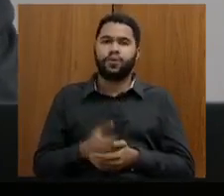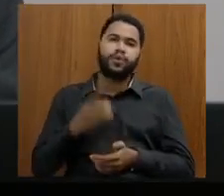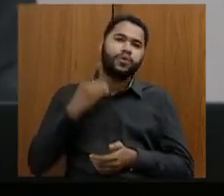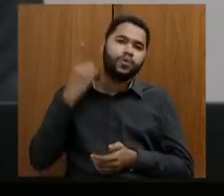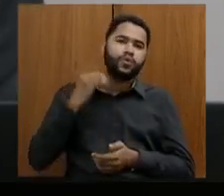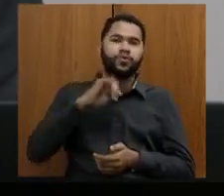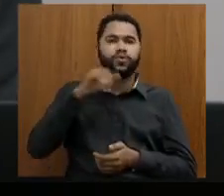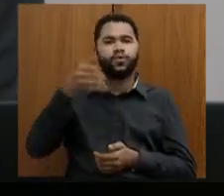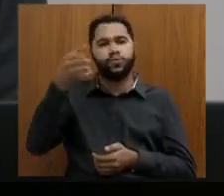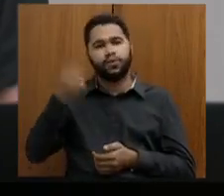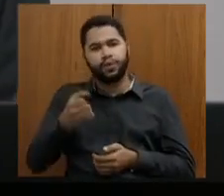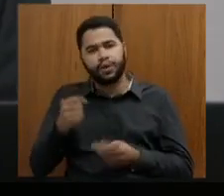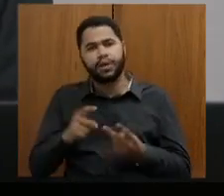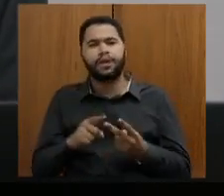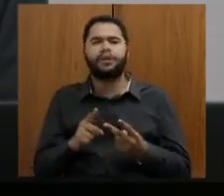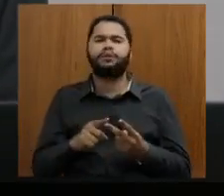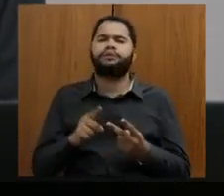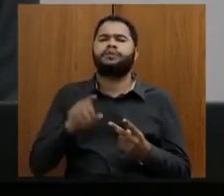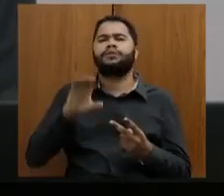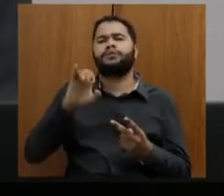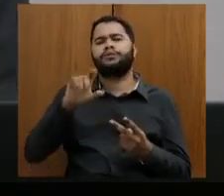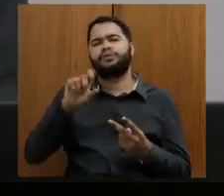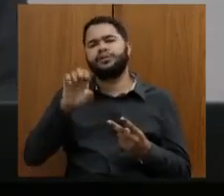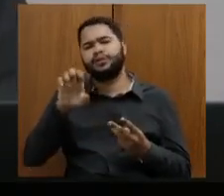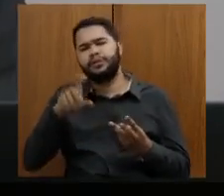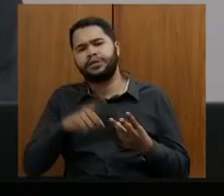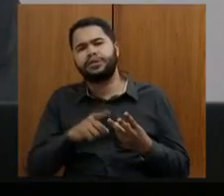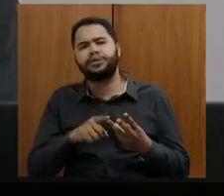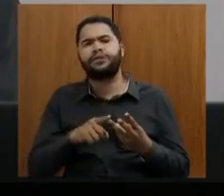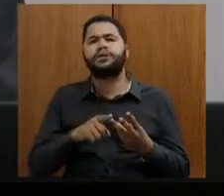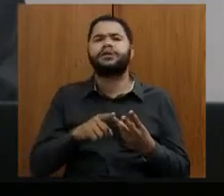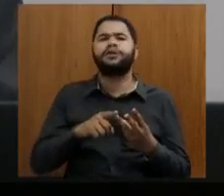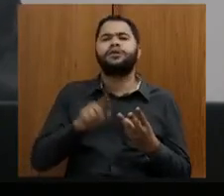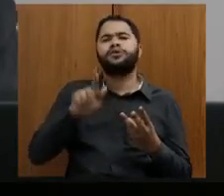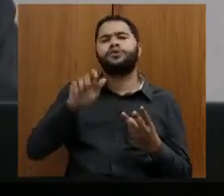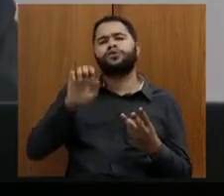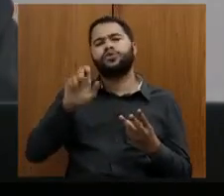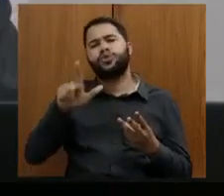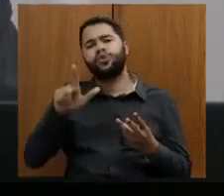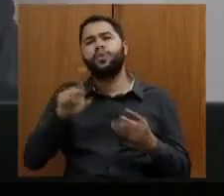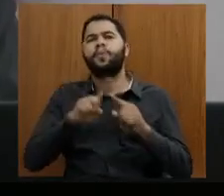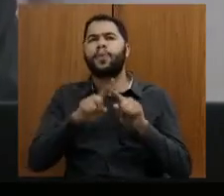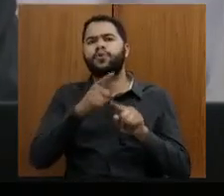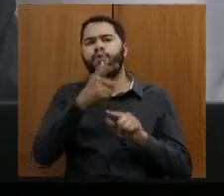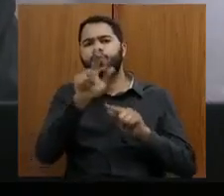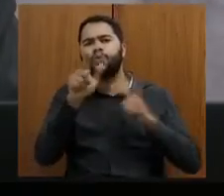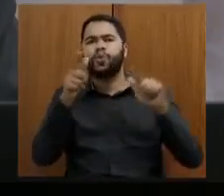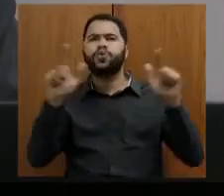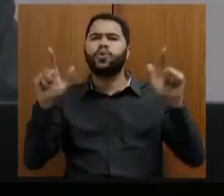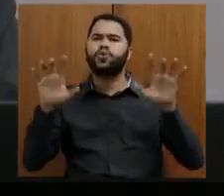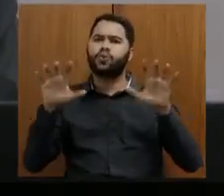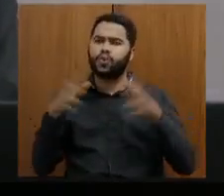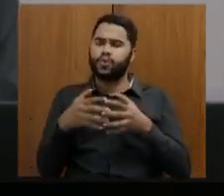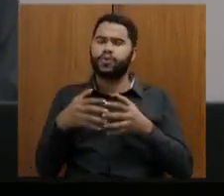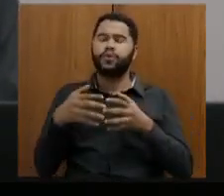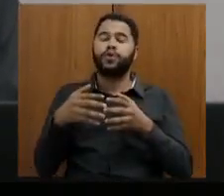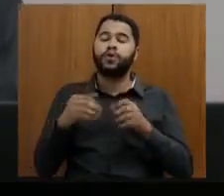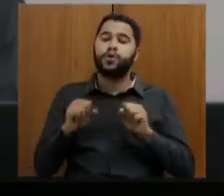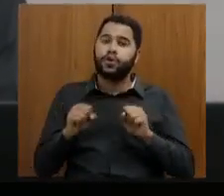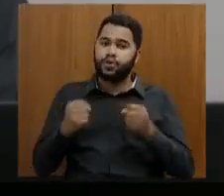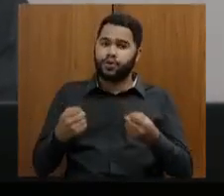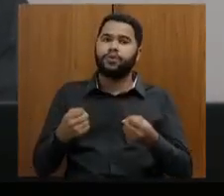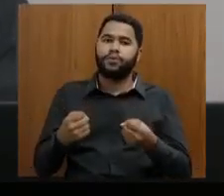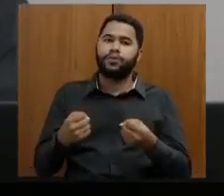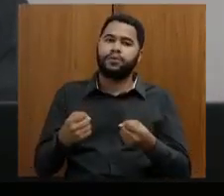o deputado João Leite Deputado as eles o deputado Arantes Deputado Gil Pereira mas os demais membros da comissão de segurança pública